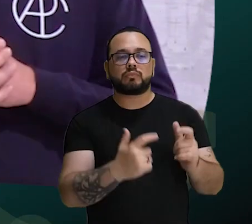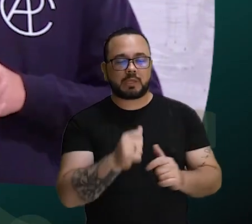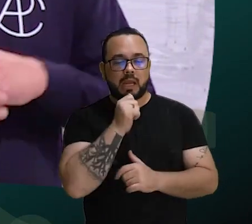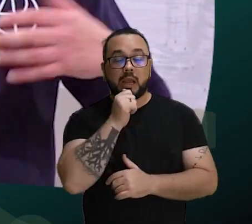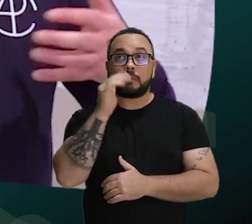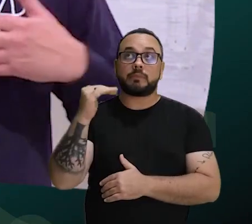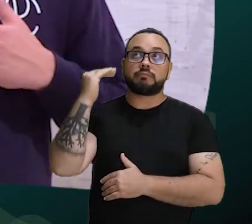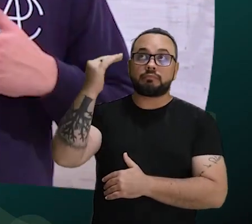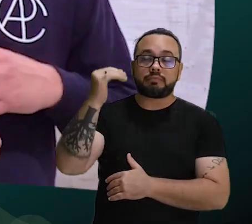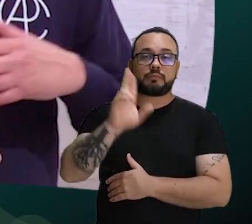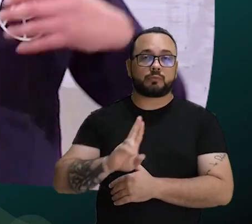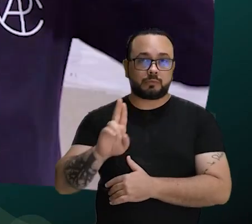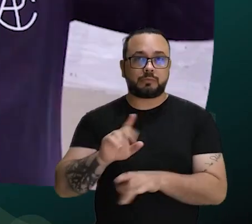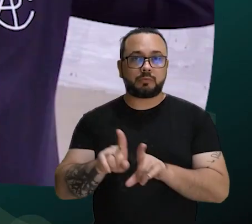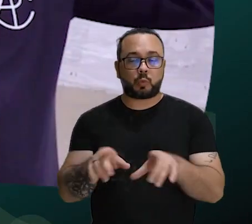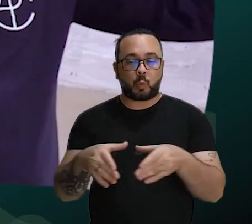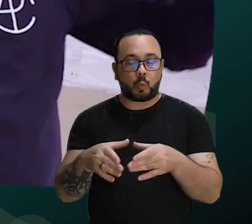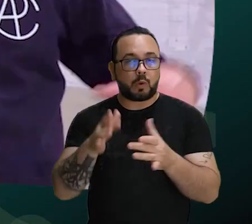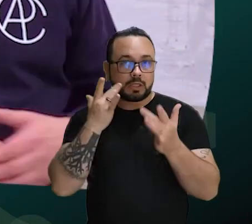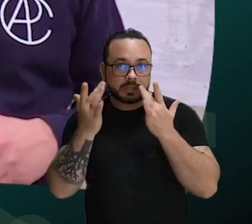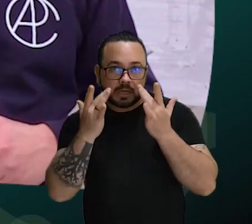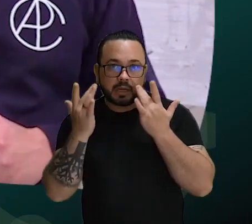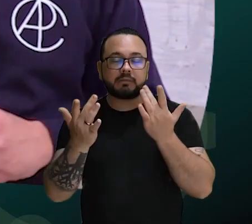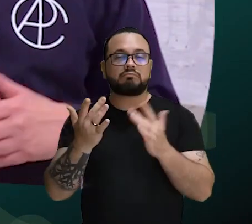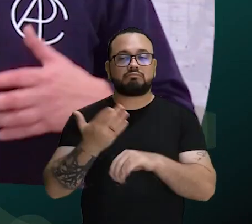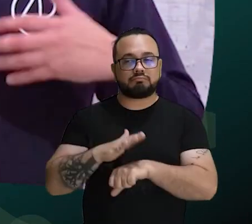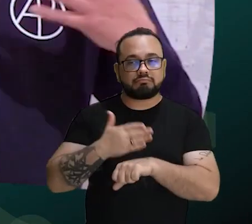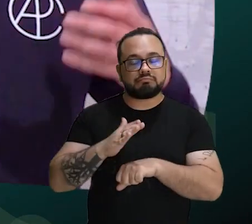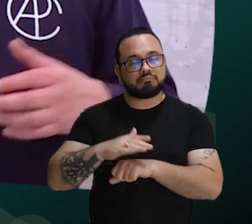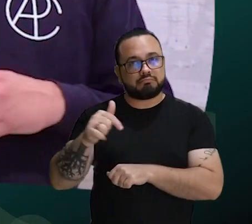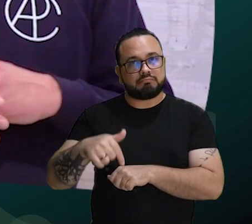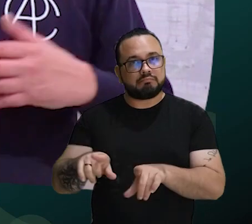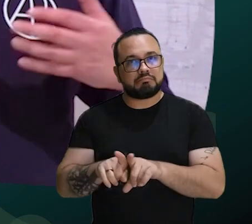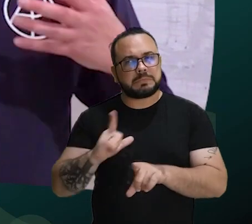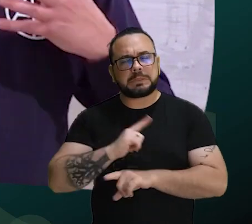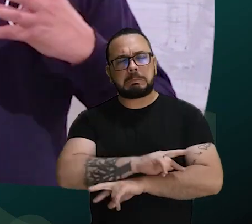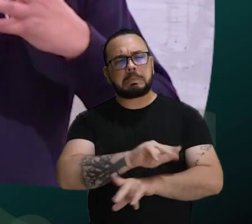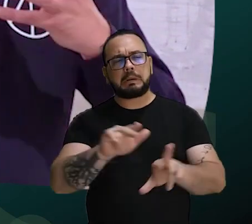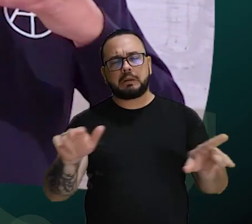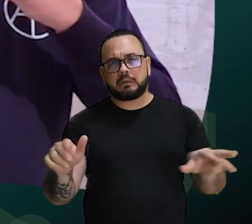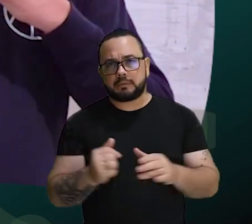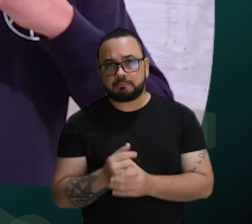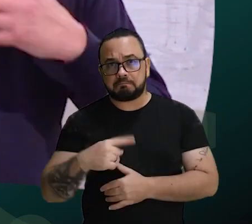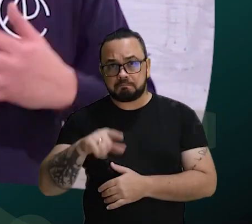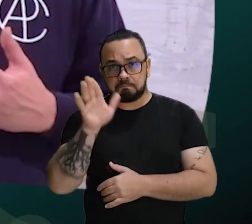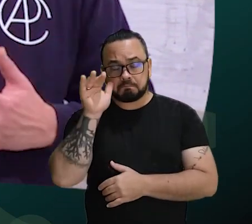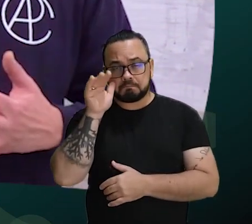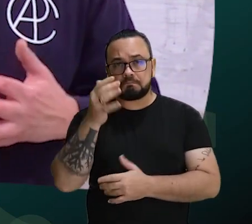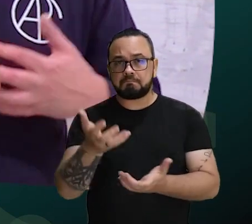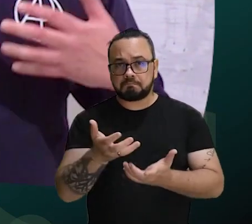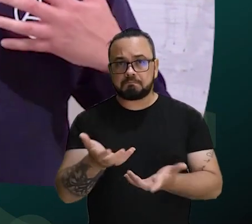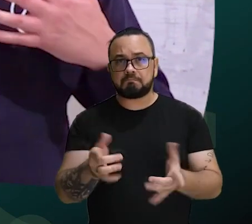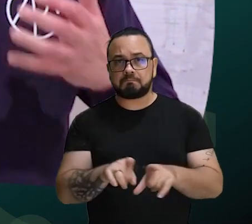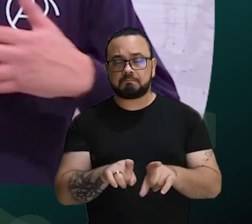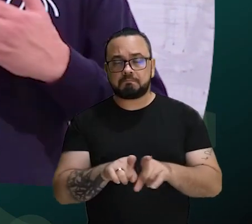aqui para cima que também são usados para isso, tem grupos de teatro que ensaiam aqui, tem de tudo. Então, assim, quem tiver